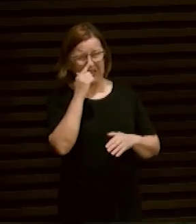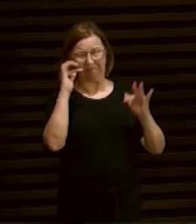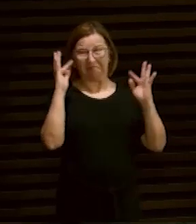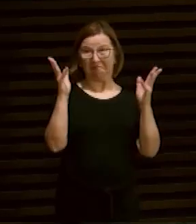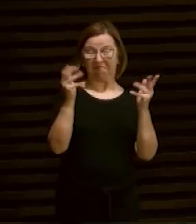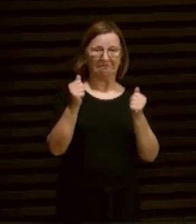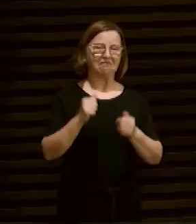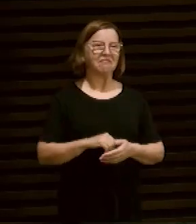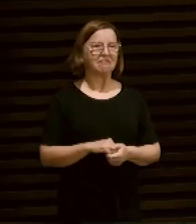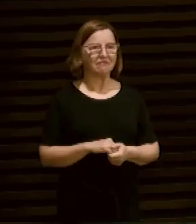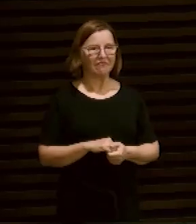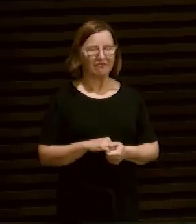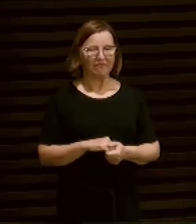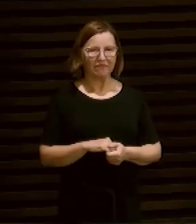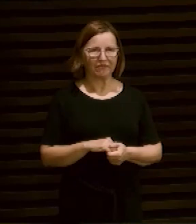fantástico.